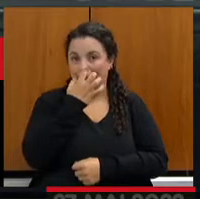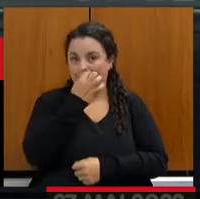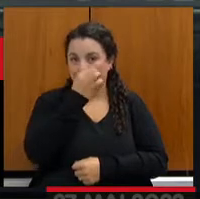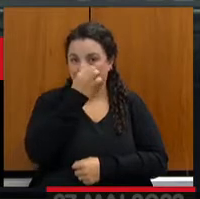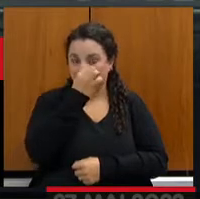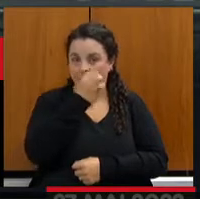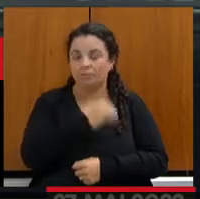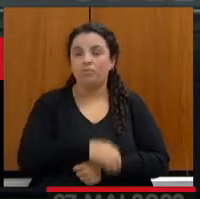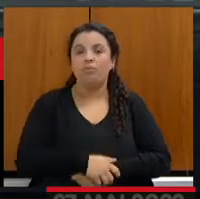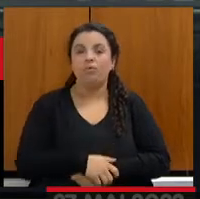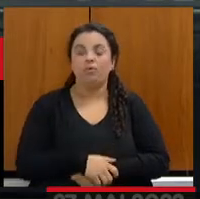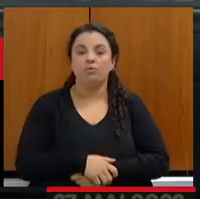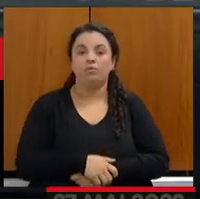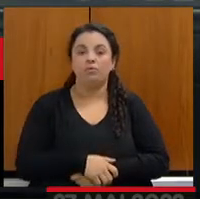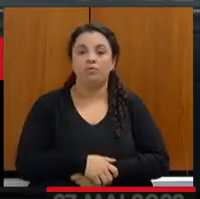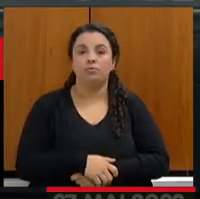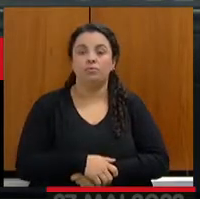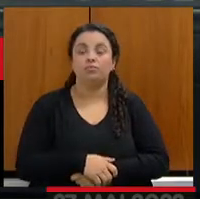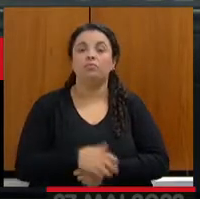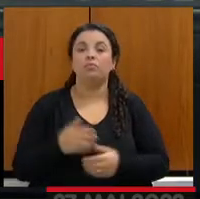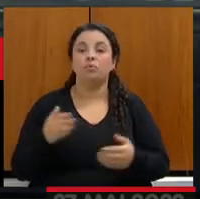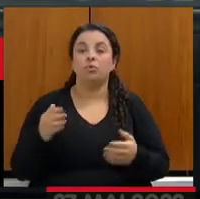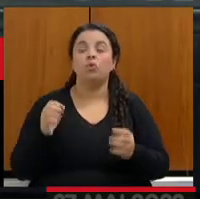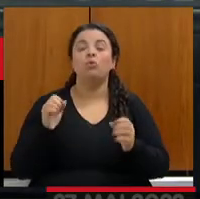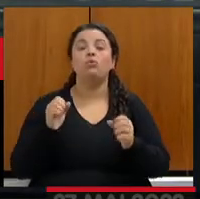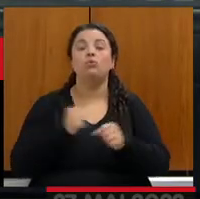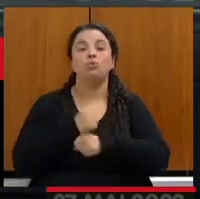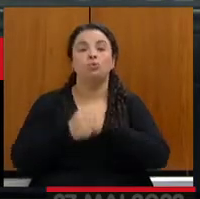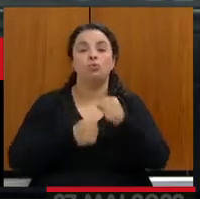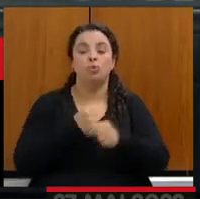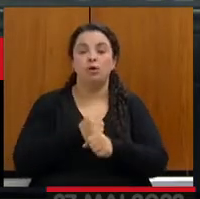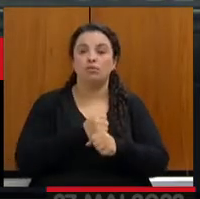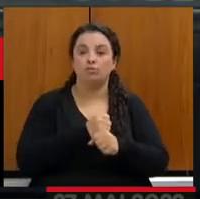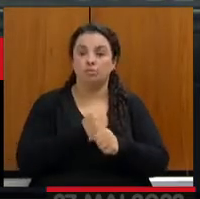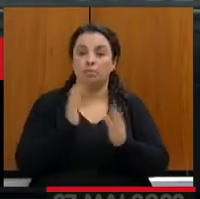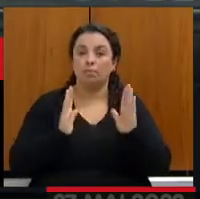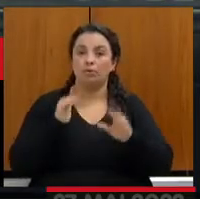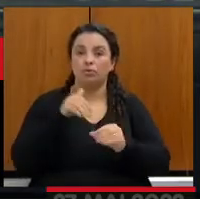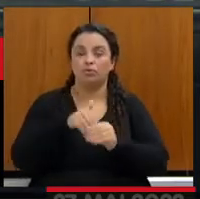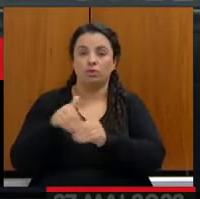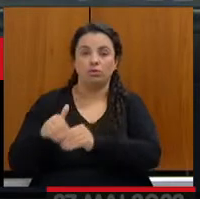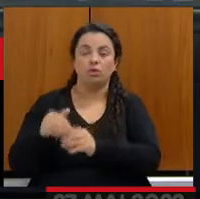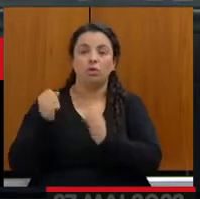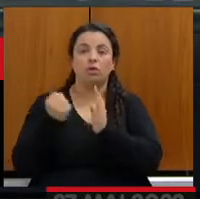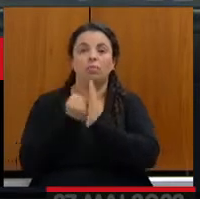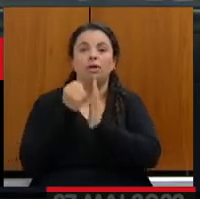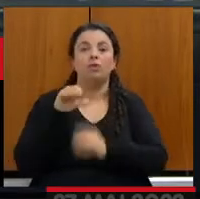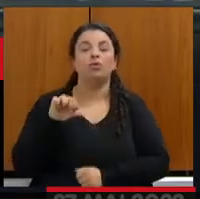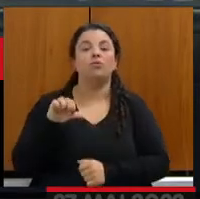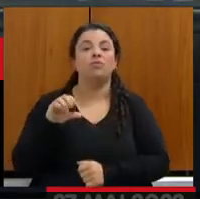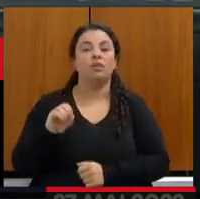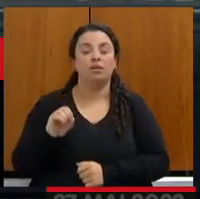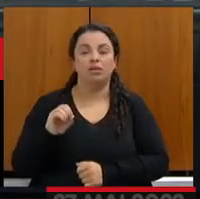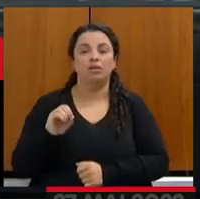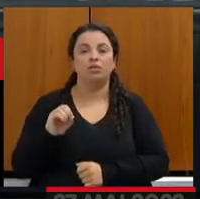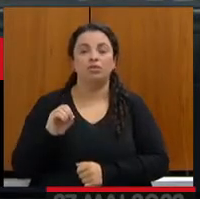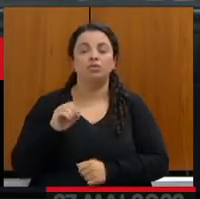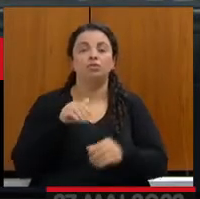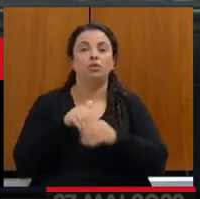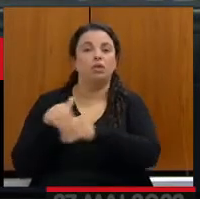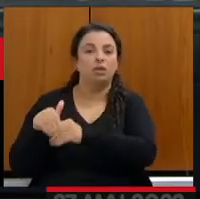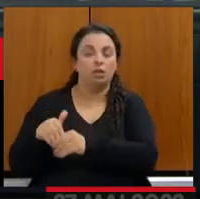hino eleitoral e que Marcos 90 anos do voto feminino no Brasil o encerramento do sempre via